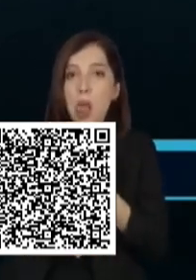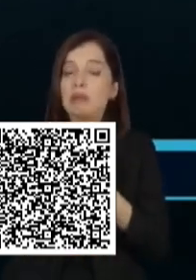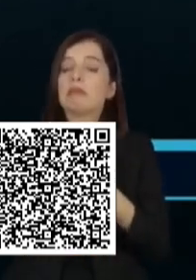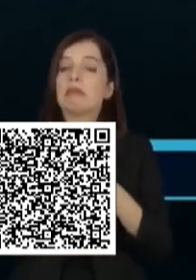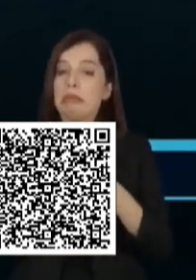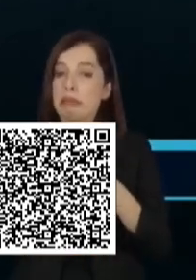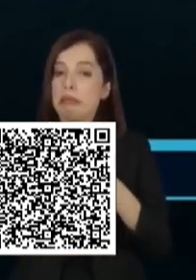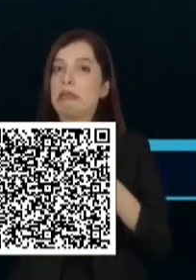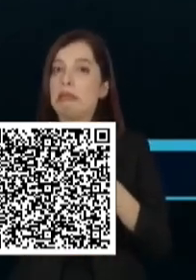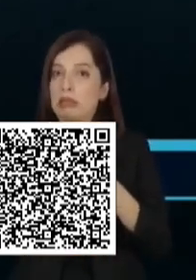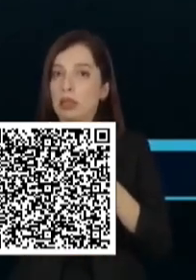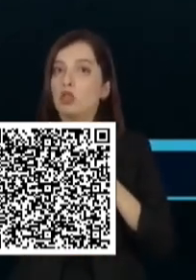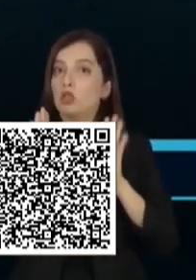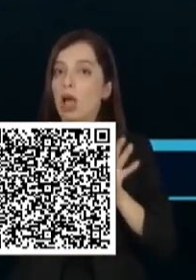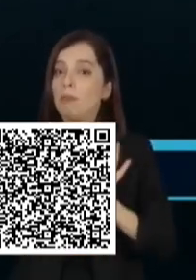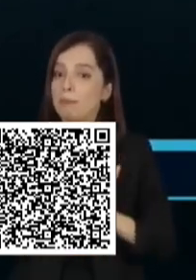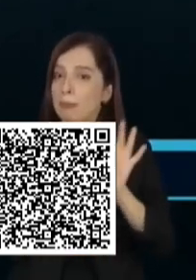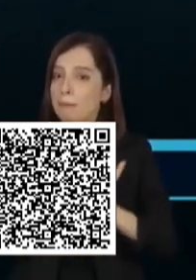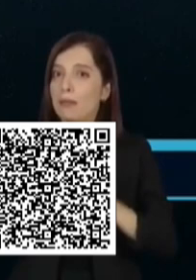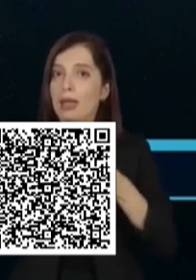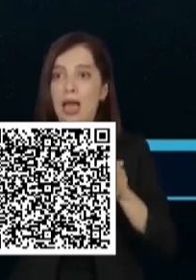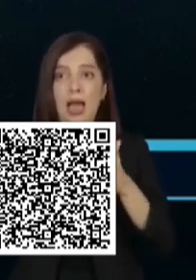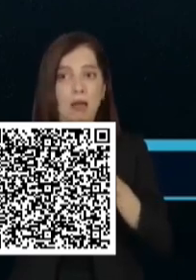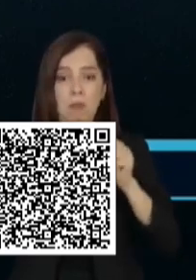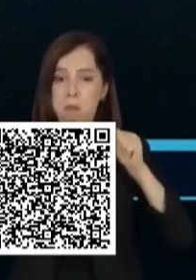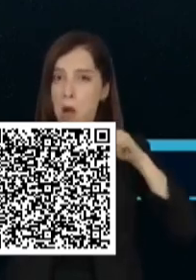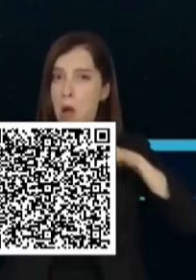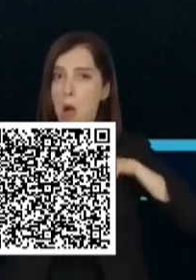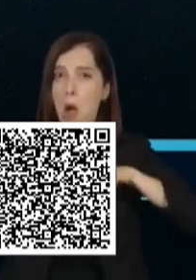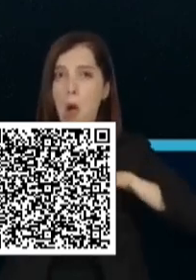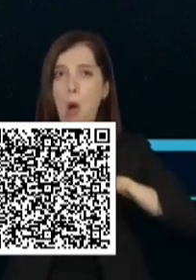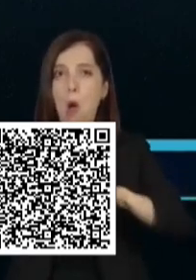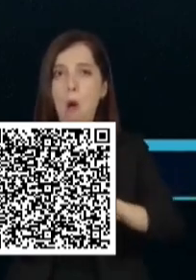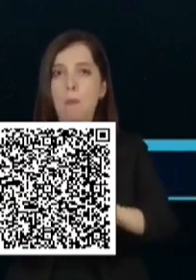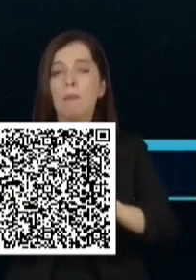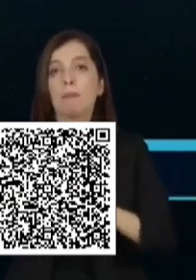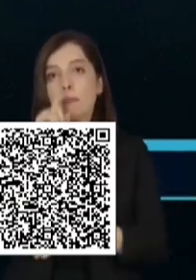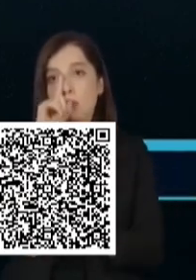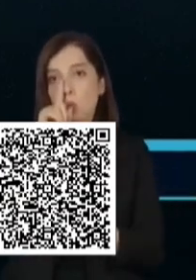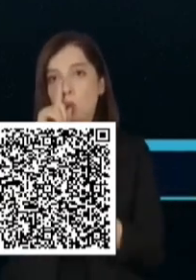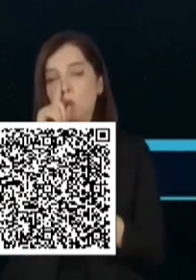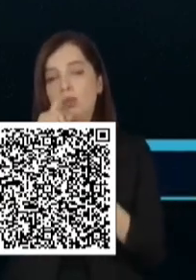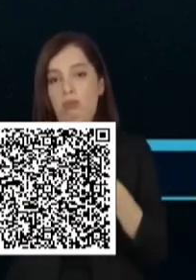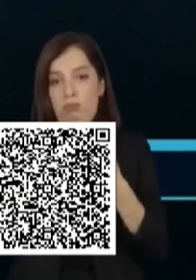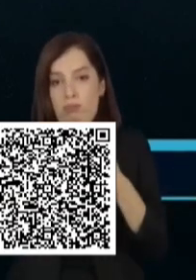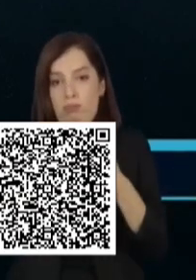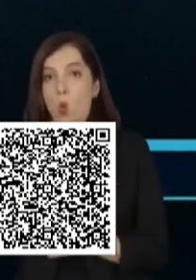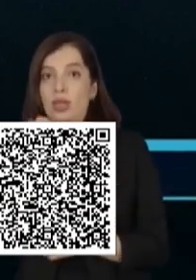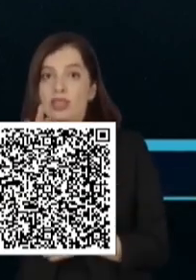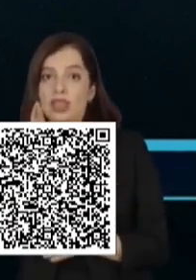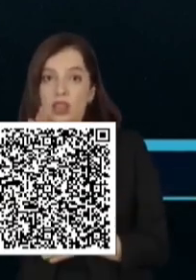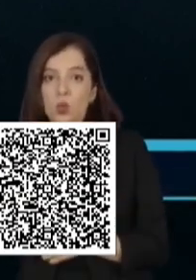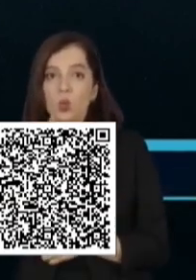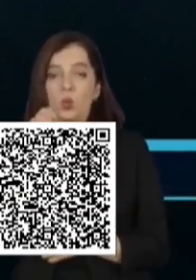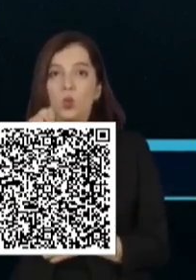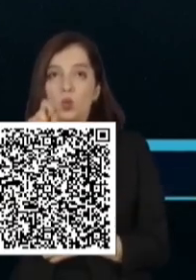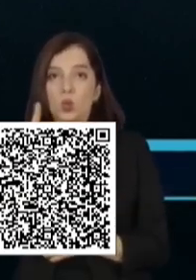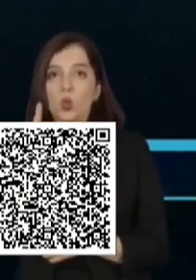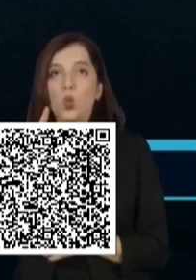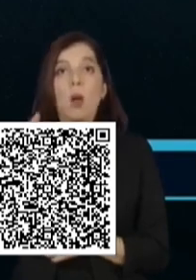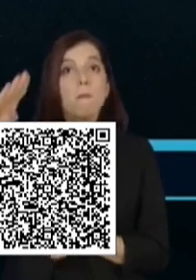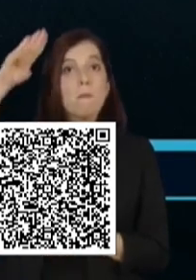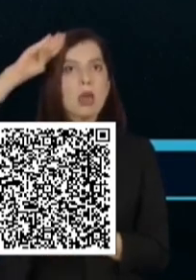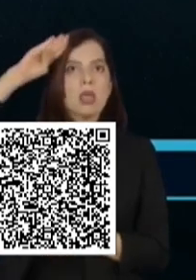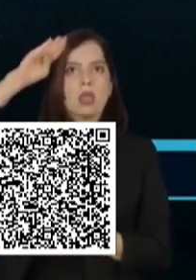não estão conseguindo chegar obviamente aos frigoríficos e a situação se segundo ele está